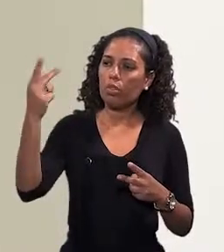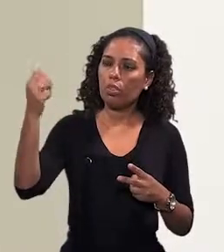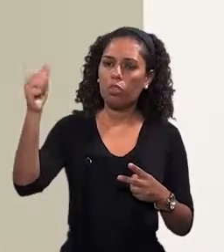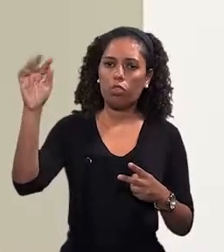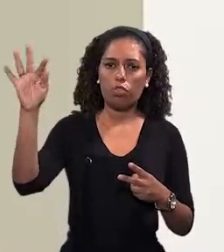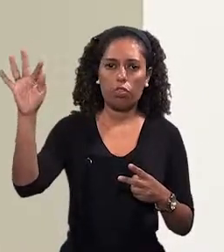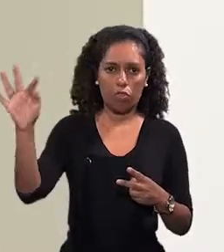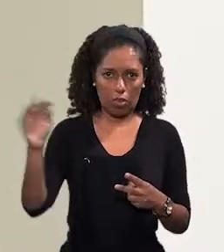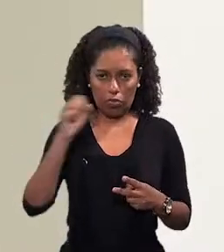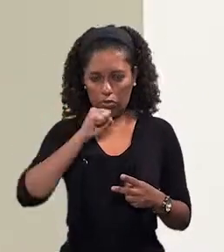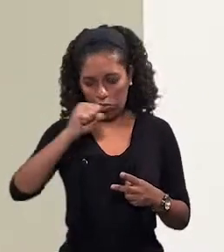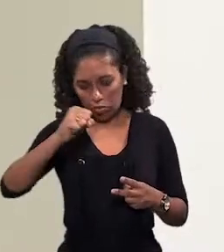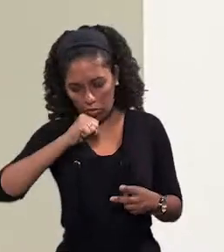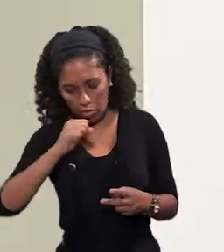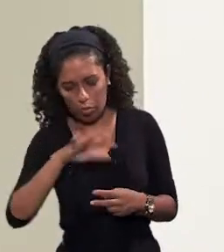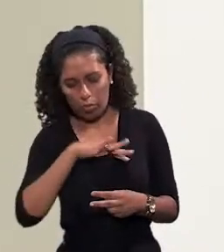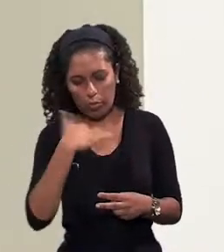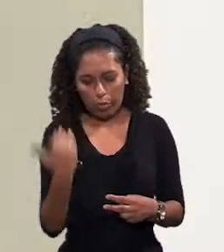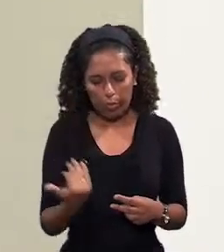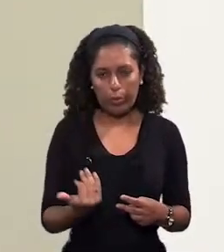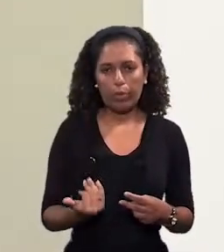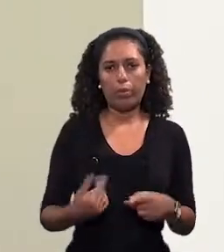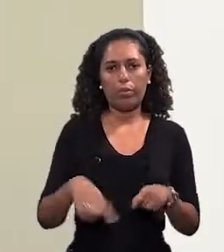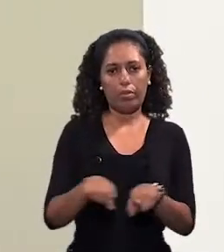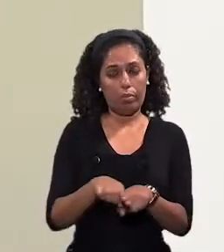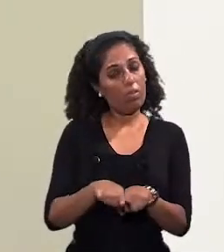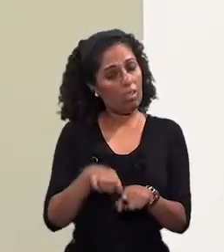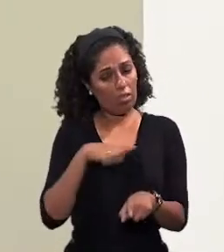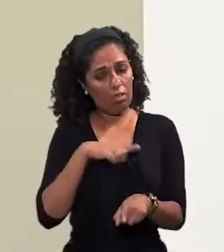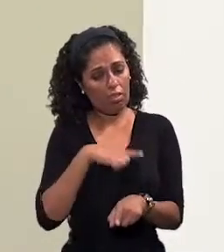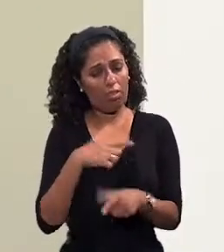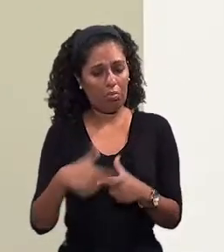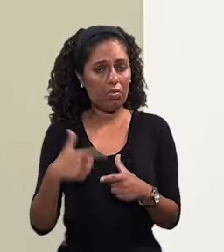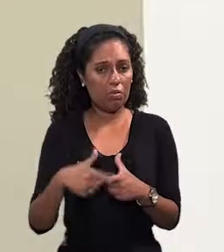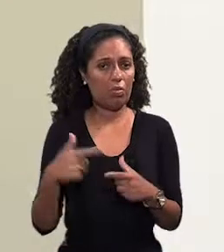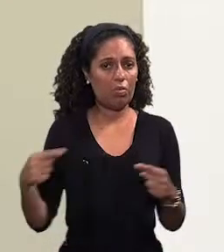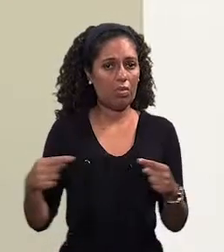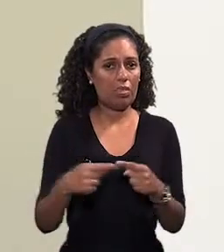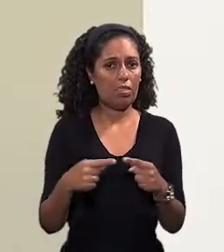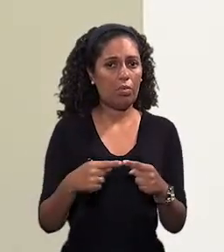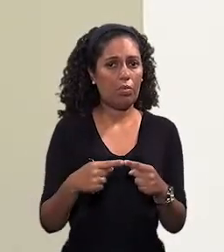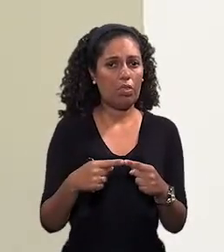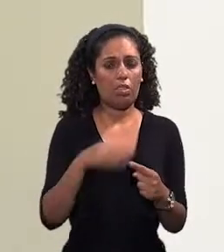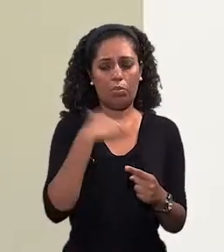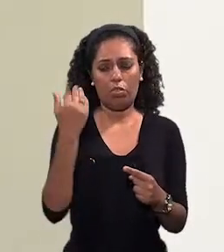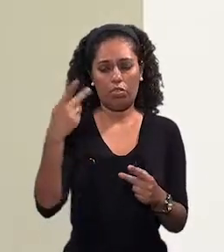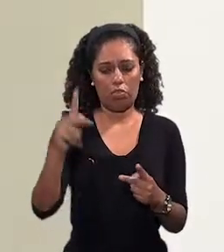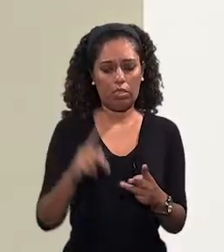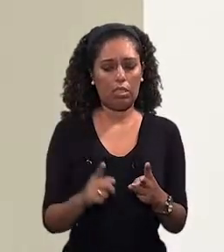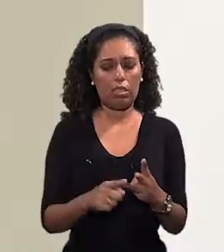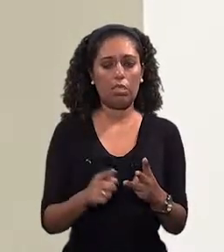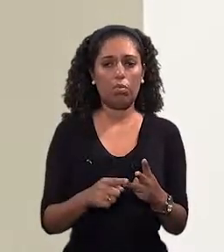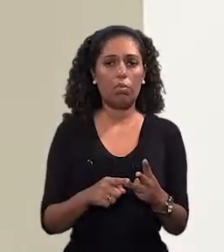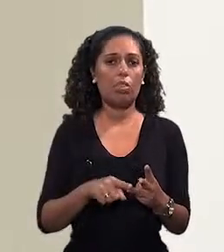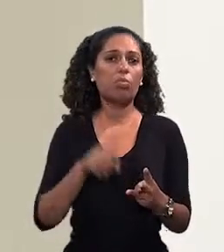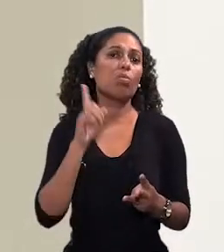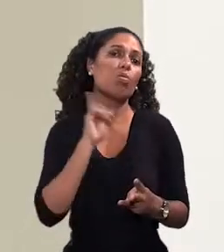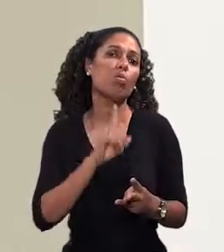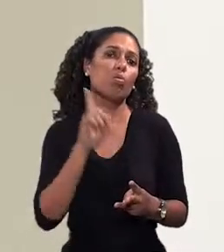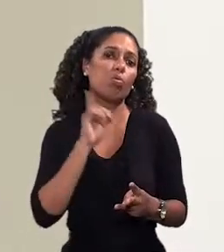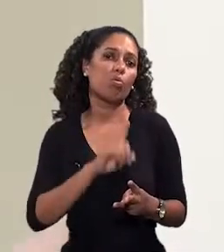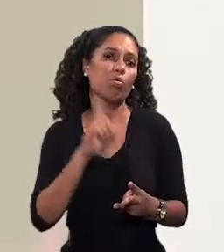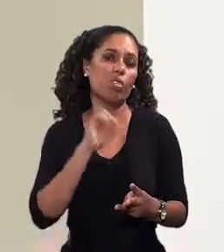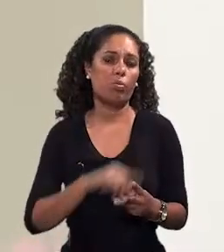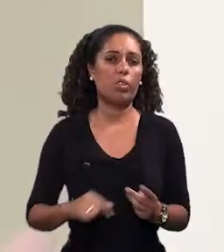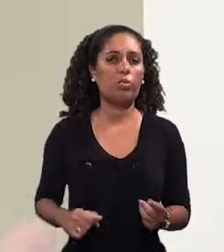infelizmente é uma grande perda para o jornalismo como um todo, e tem também falhas técnicas e humanas relacionadas ao acidente ali. E temos o Ninho do Urubu,